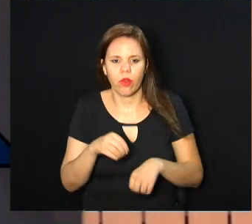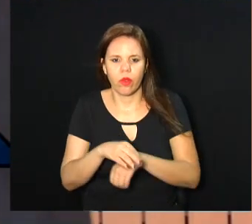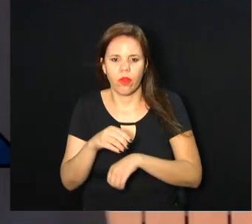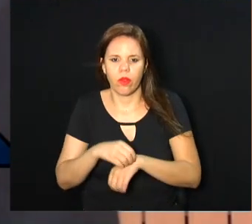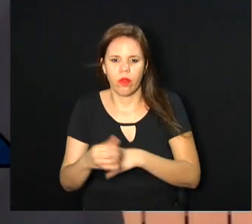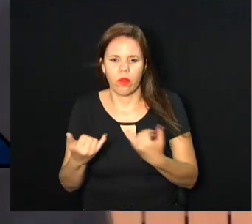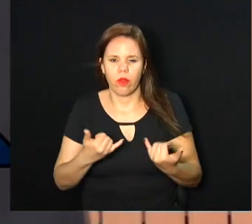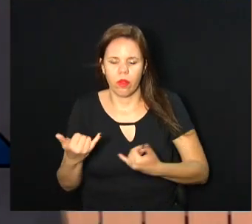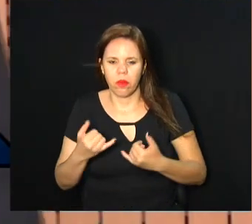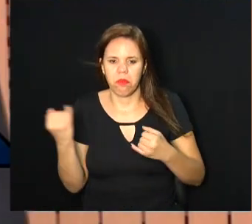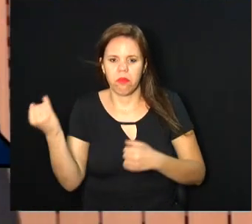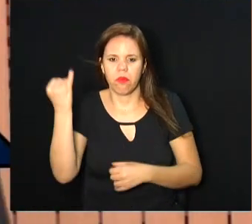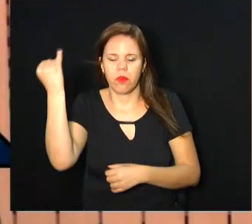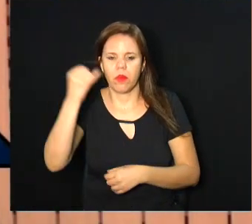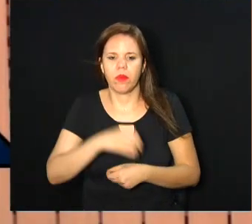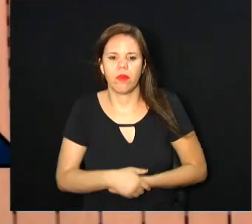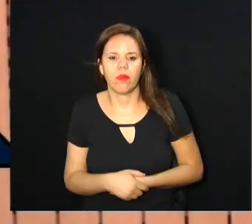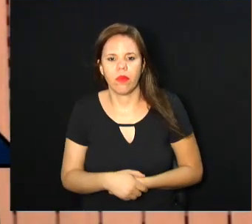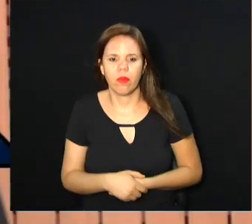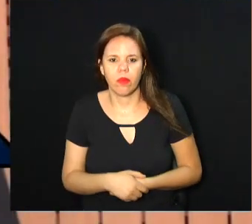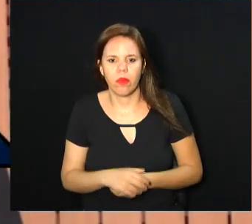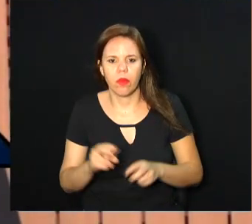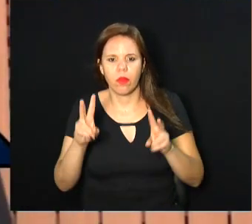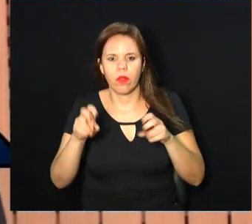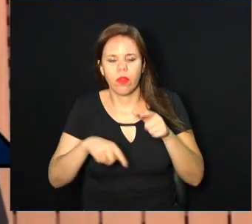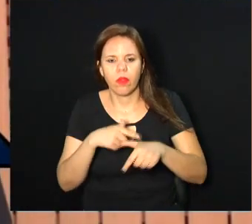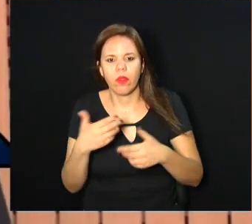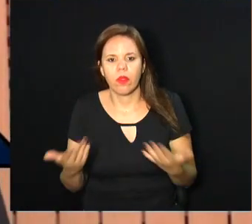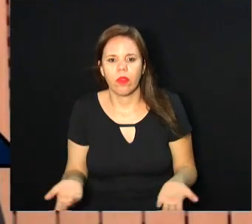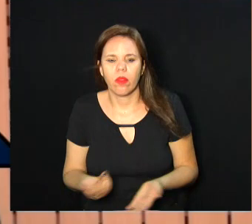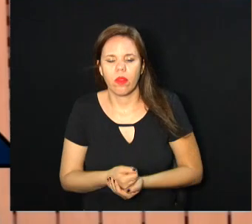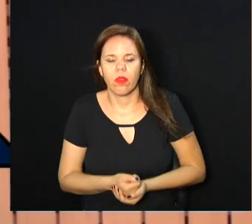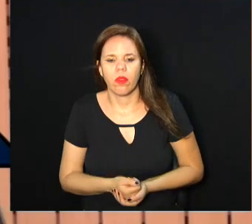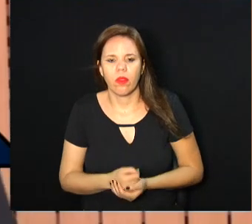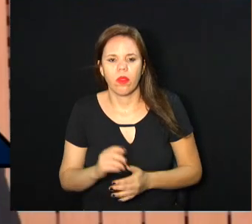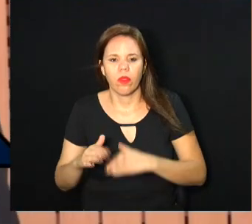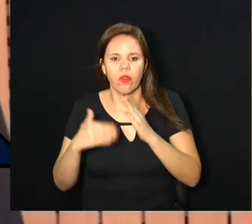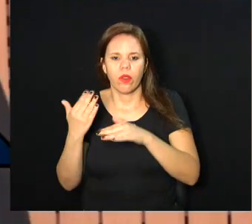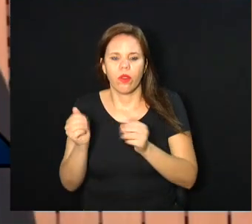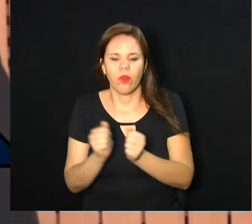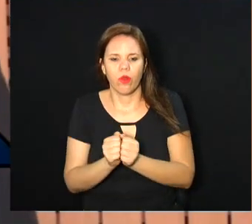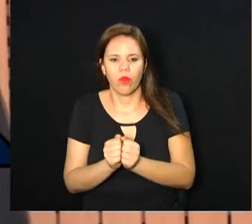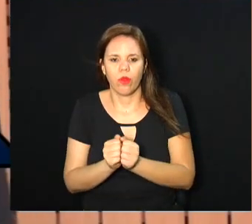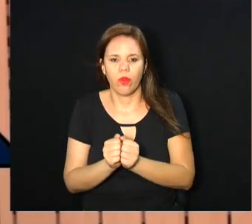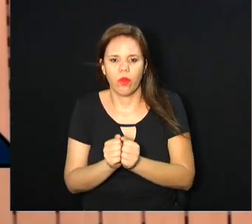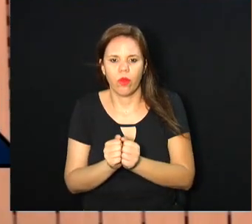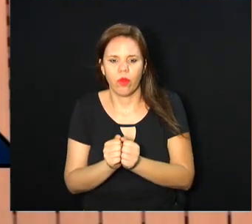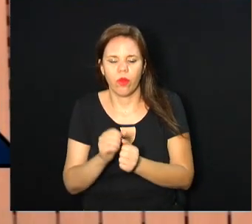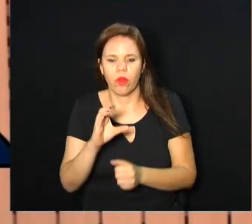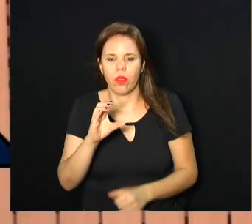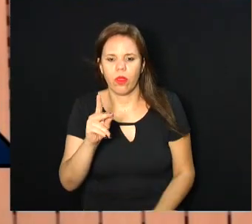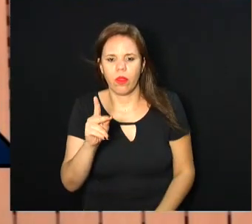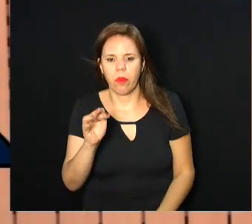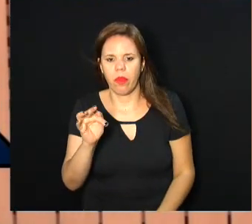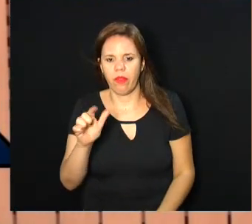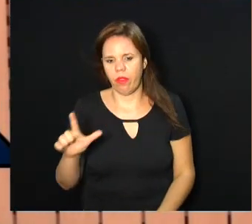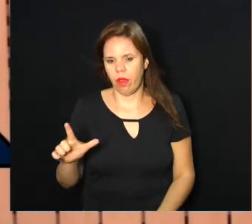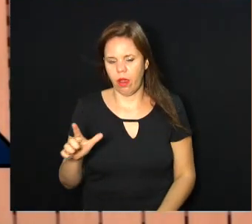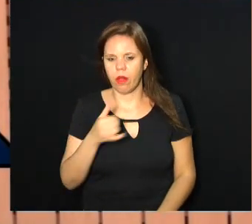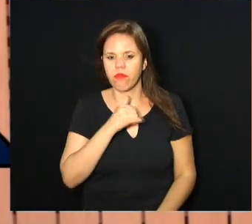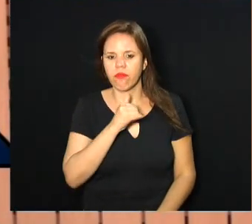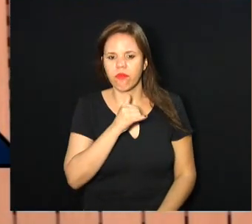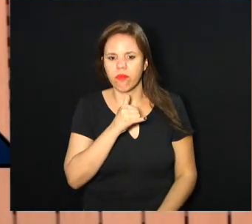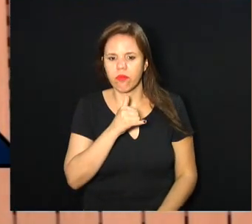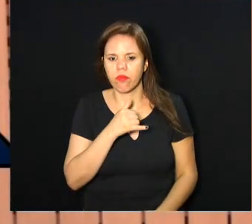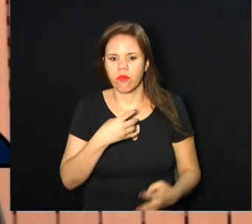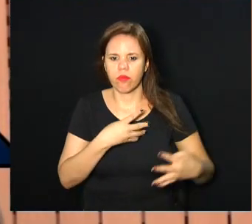informações relevantes em relação ao trabalho que ele desenvolve juntamente na CPFL Energia, em